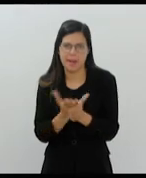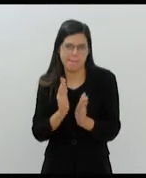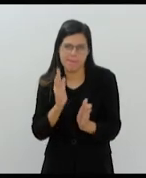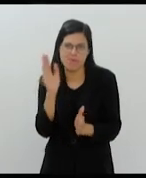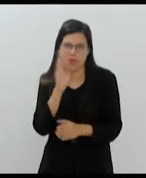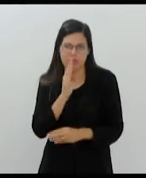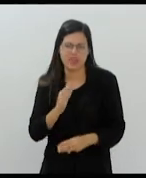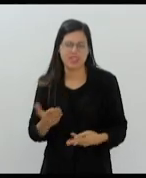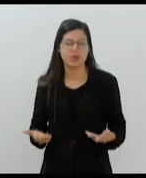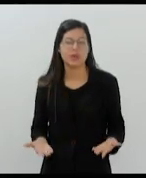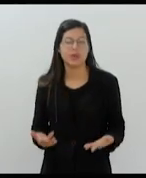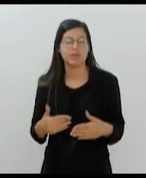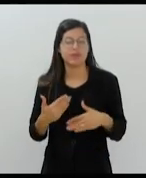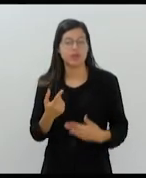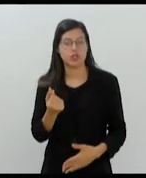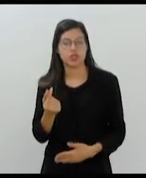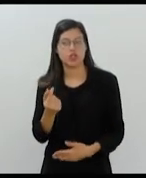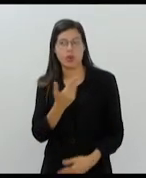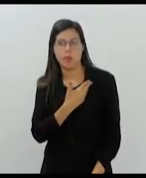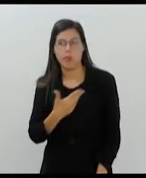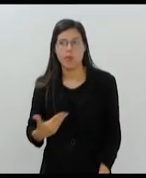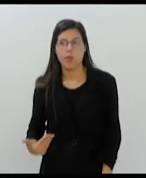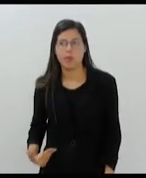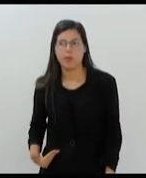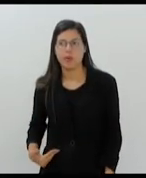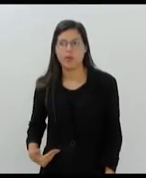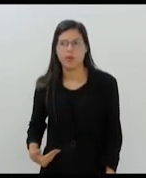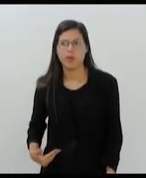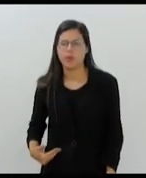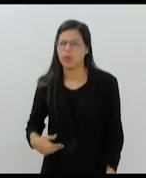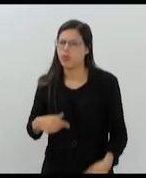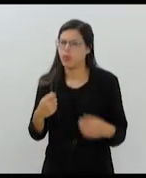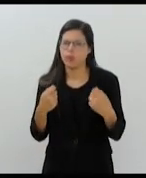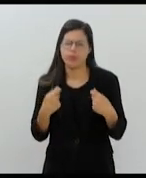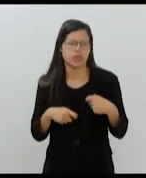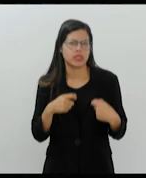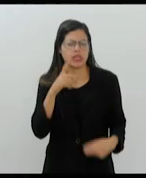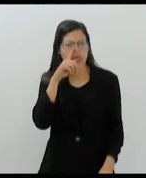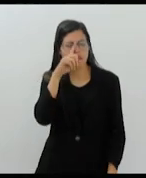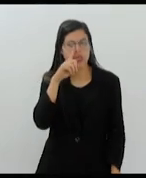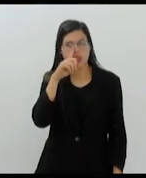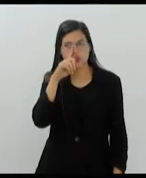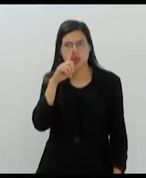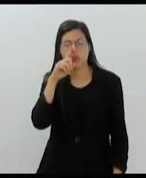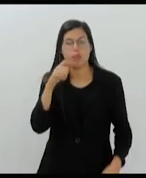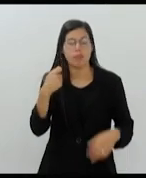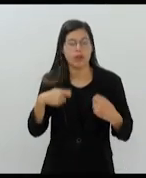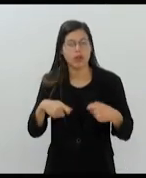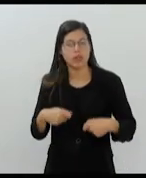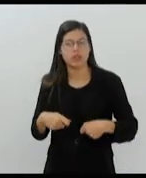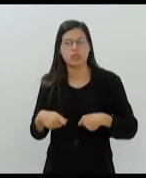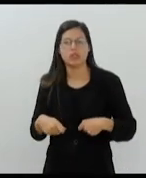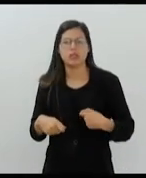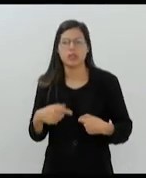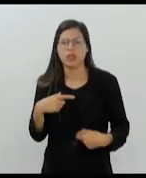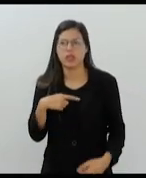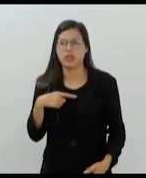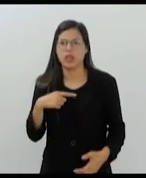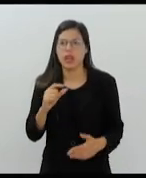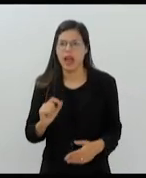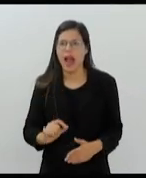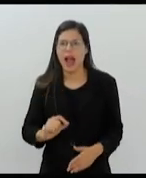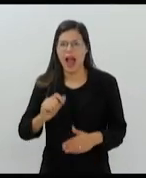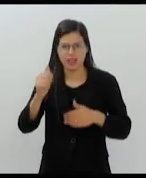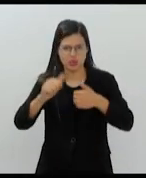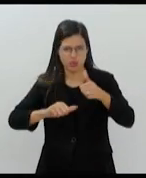Então, dinheiro público não é para corrigir risco, é para ter correção monetária e um